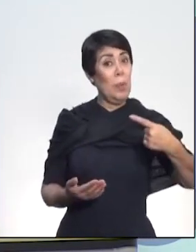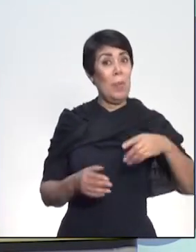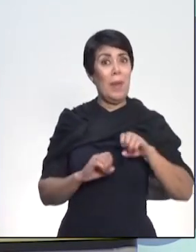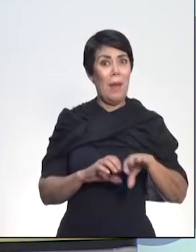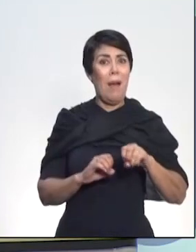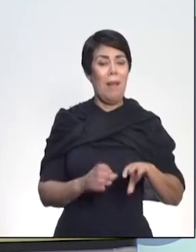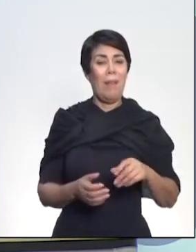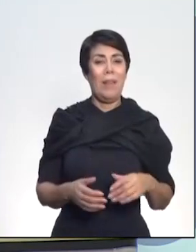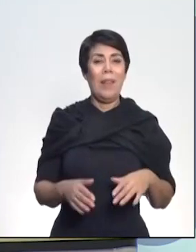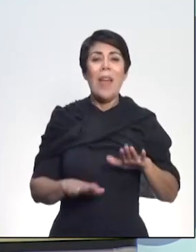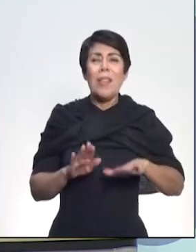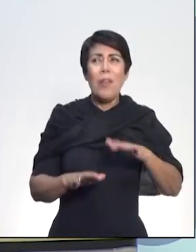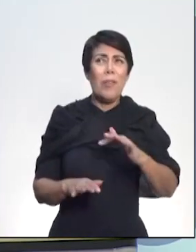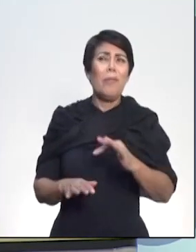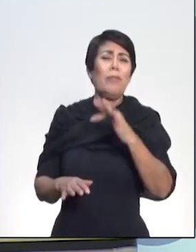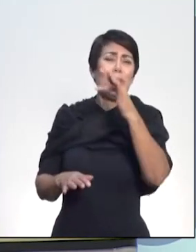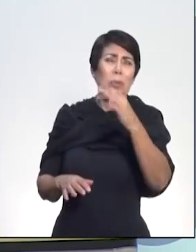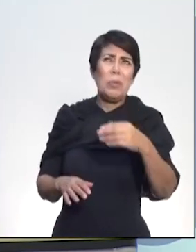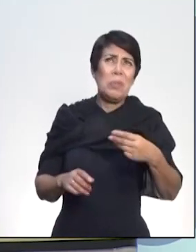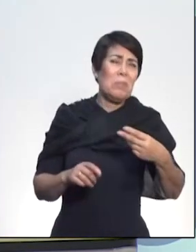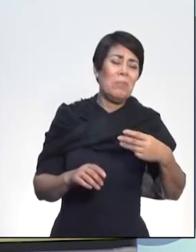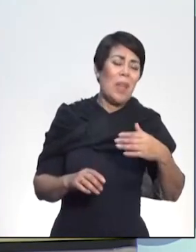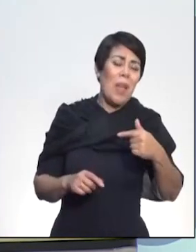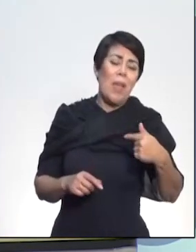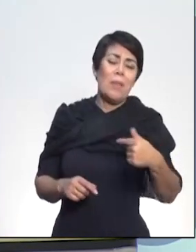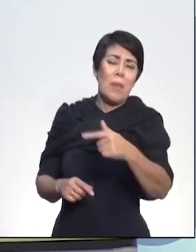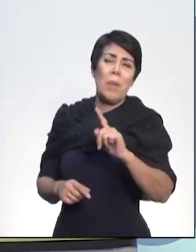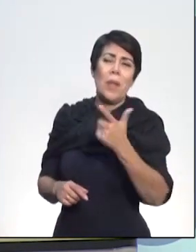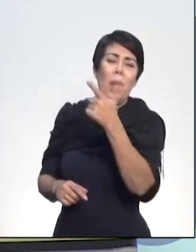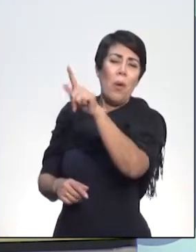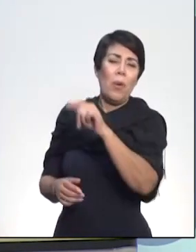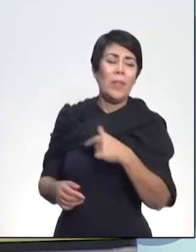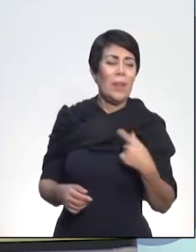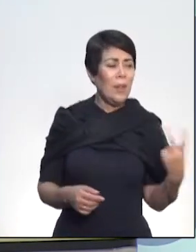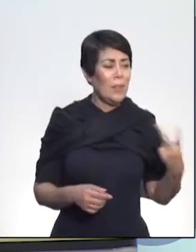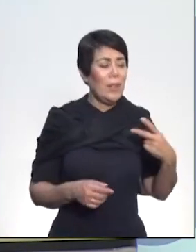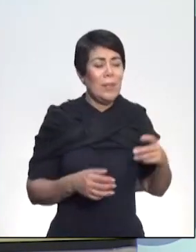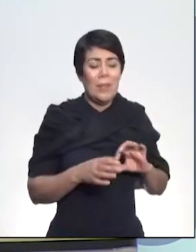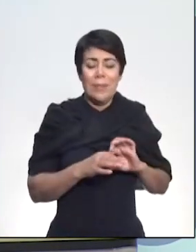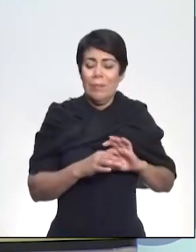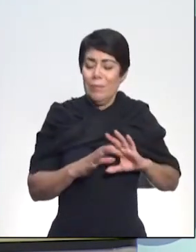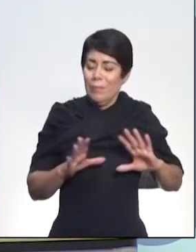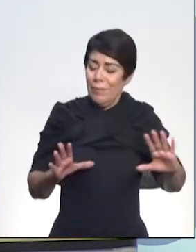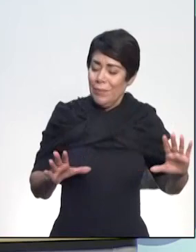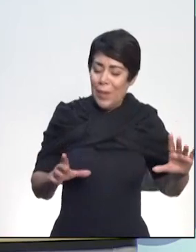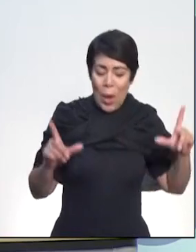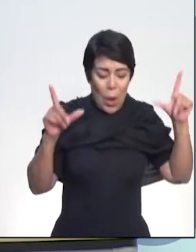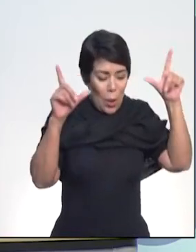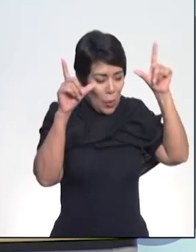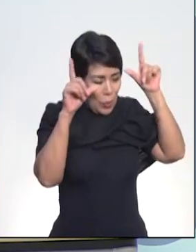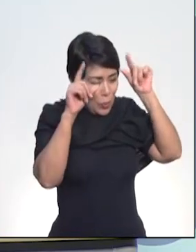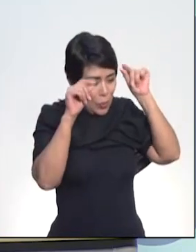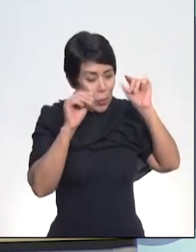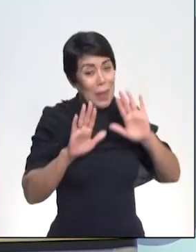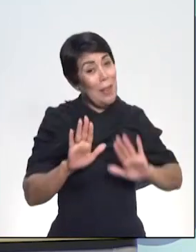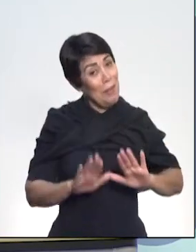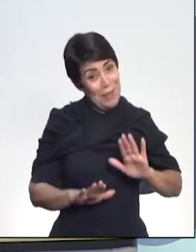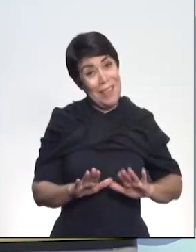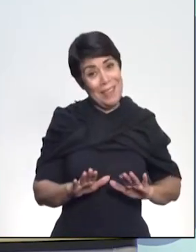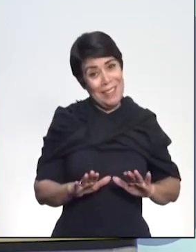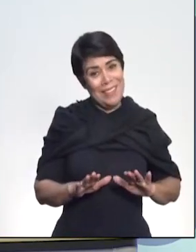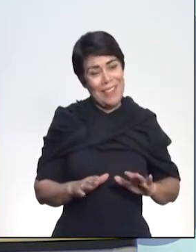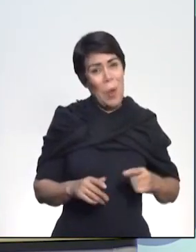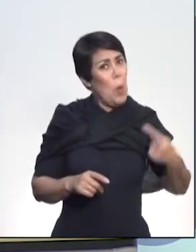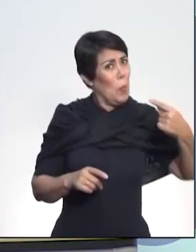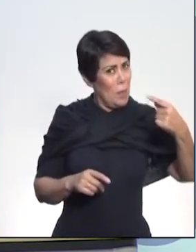certeza. Provavelmente, lá na terceira, quarta aula, a gente vai estar mais à vontade, nós vamos estar mais tranquilos até. Então,